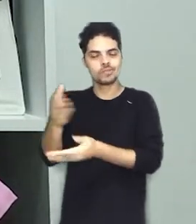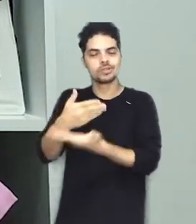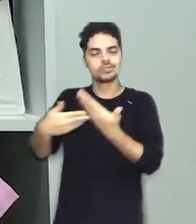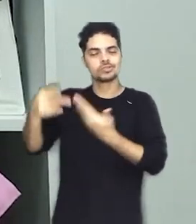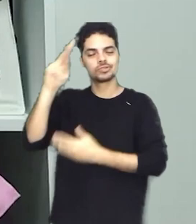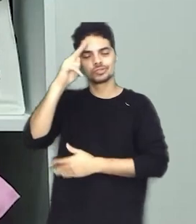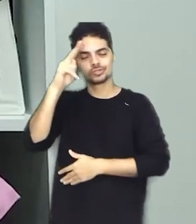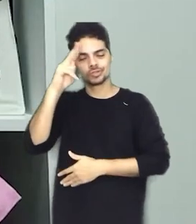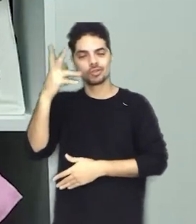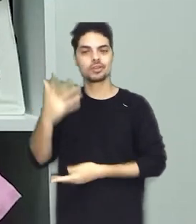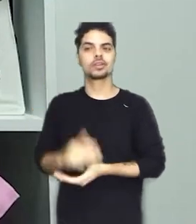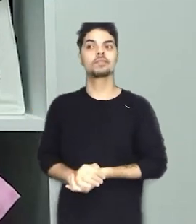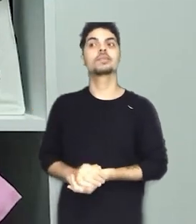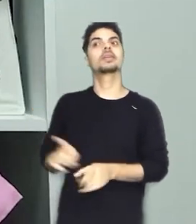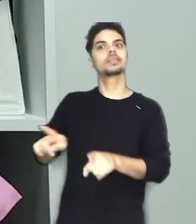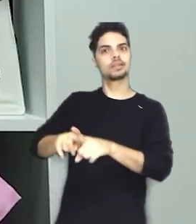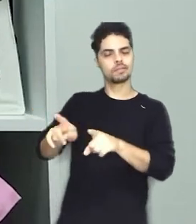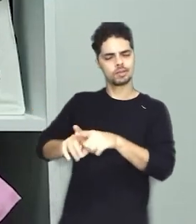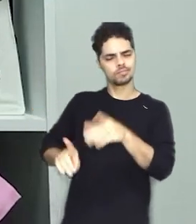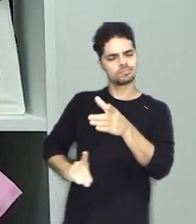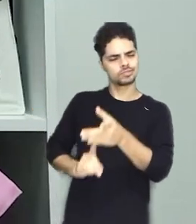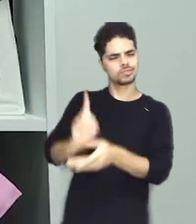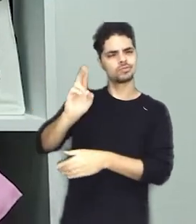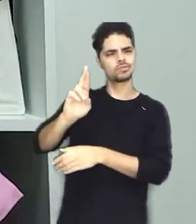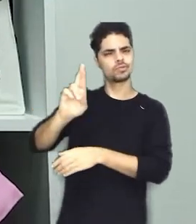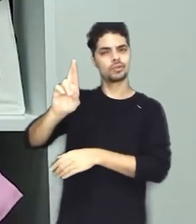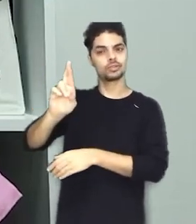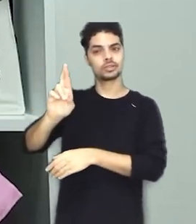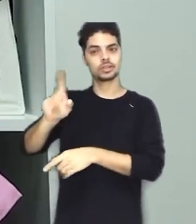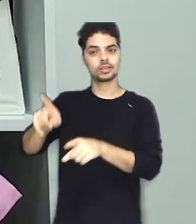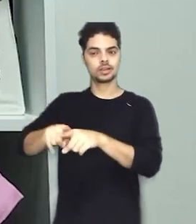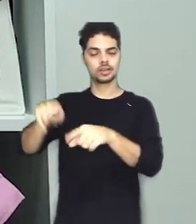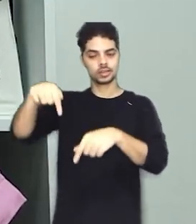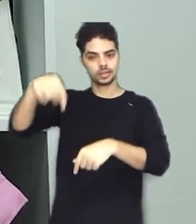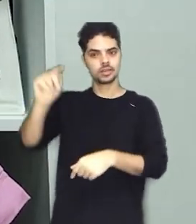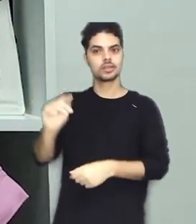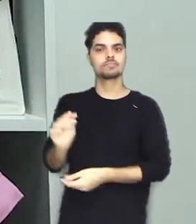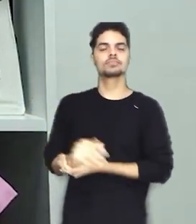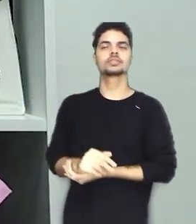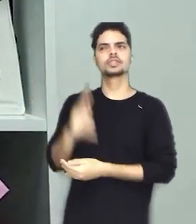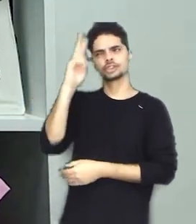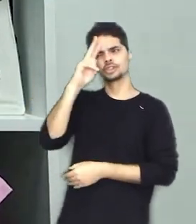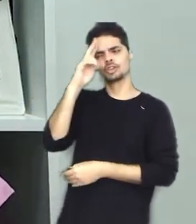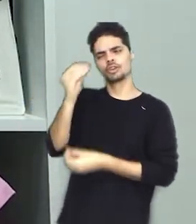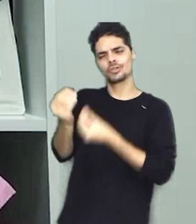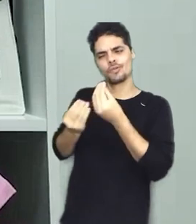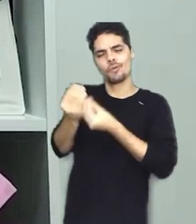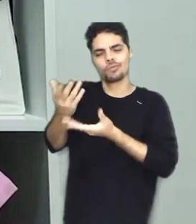do Amapá e doutorando em Educação pela Universidade Federal do Pará.